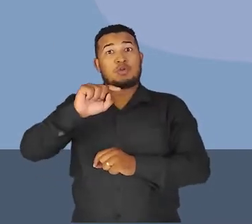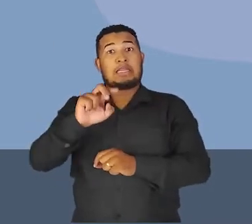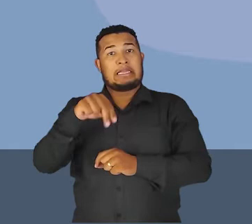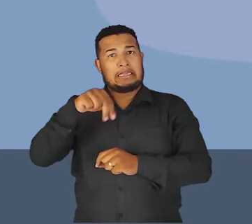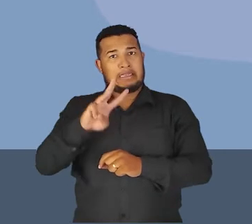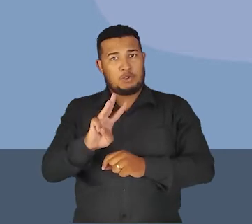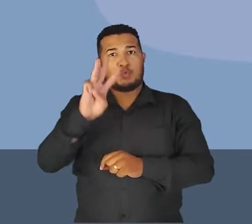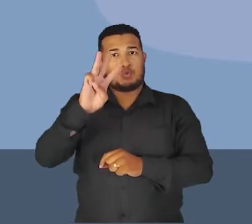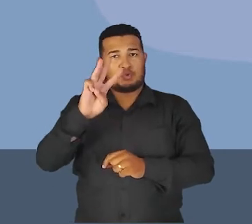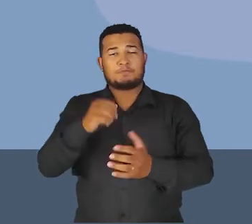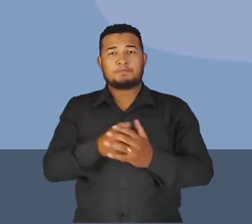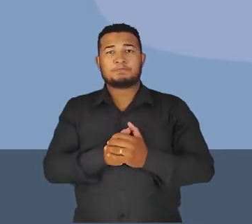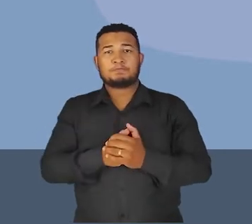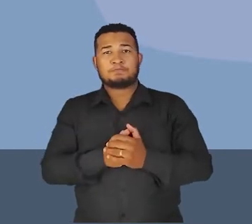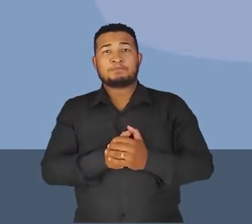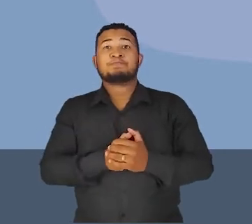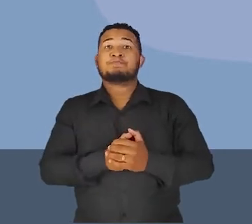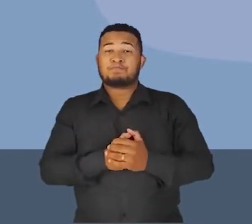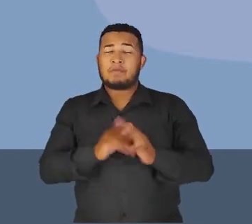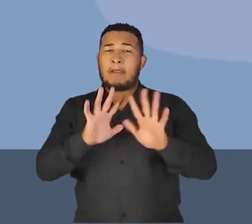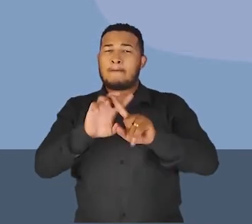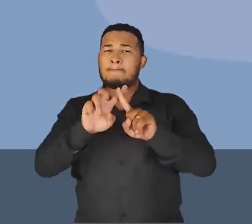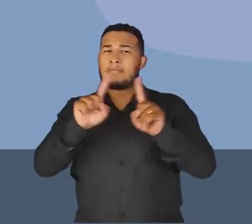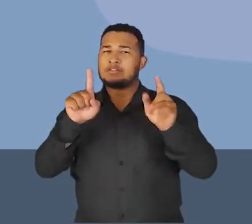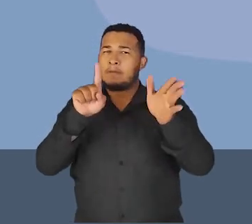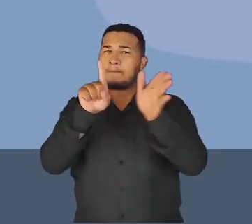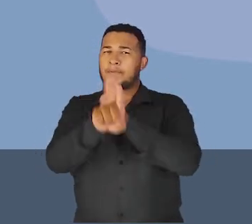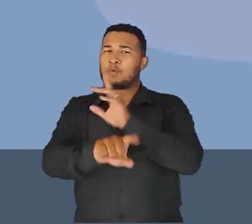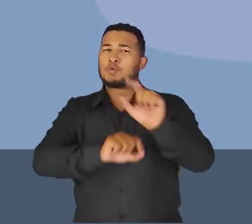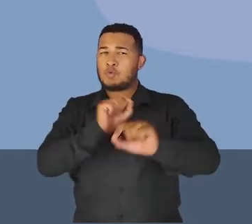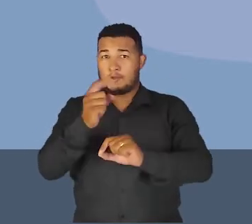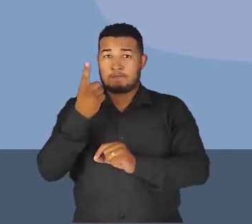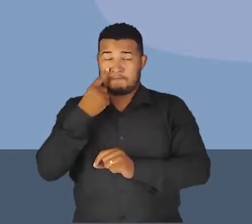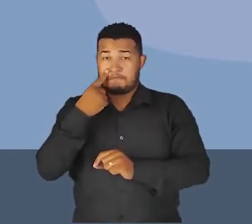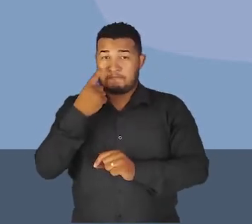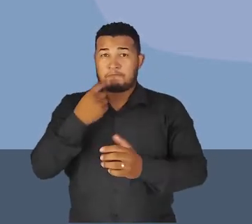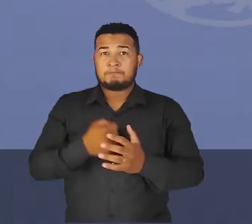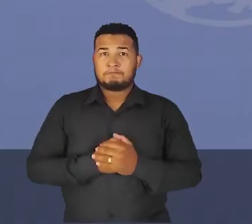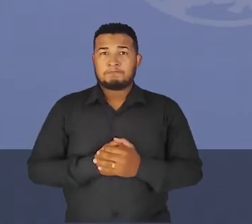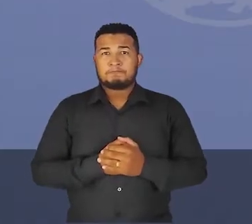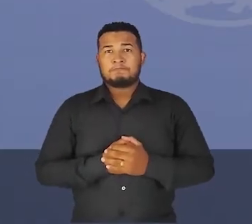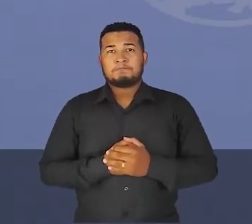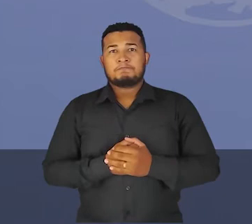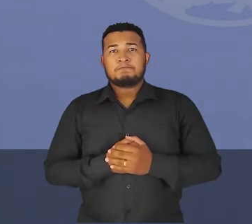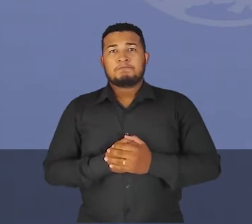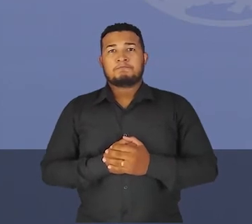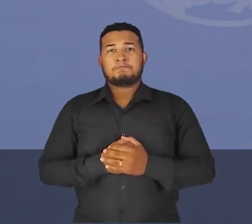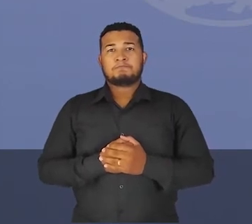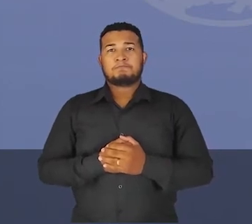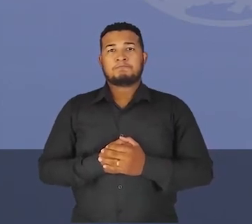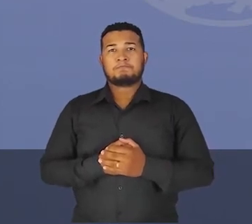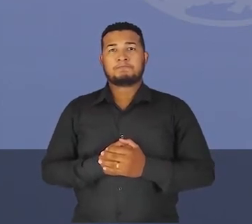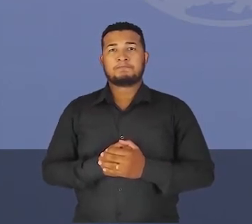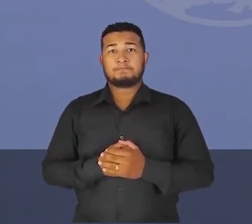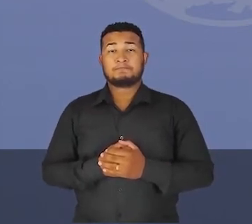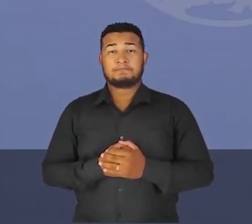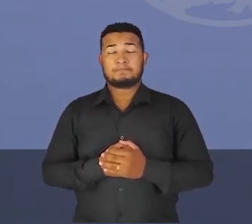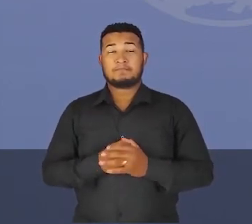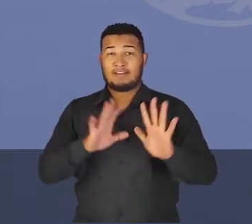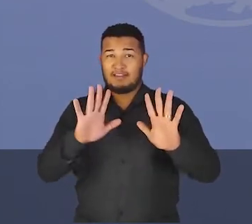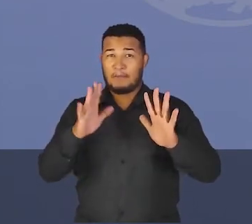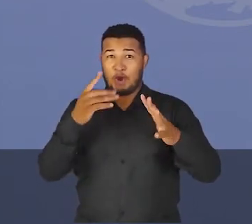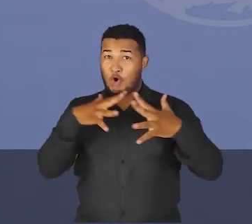newtons. E a pergunta que eu quero fazer para você agora, vem para mim. Por favor, vem para mim. Se perde